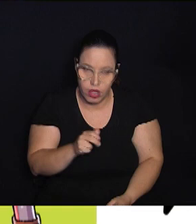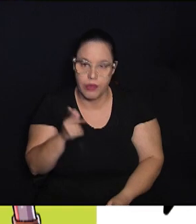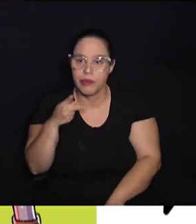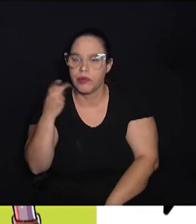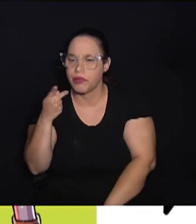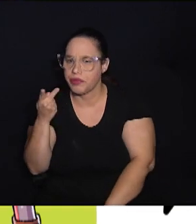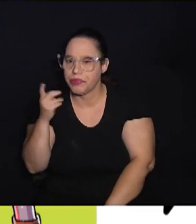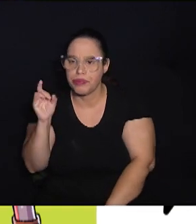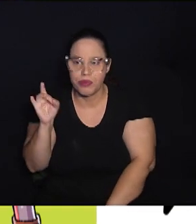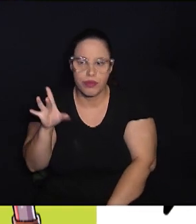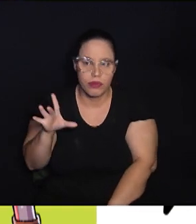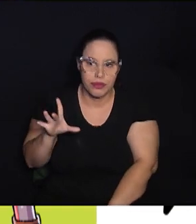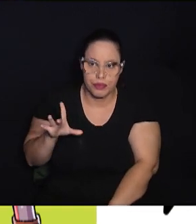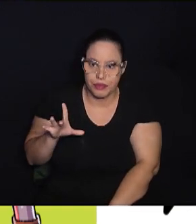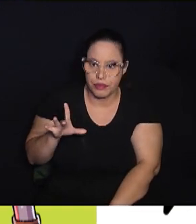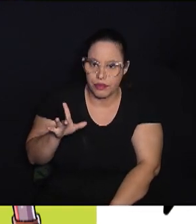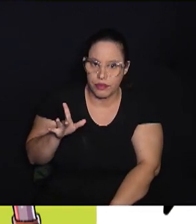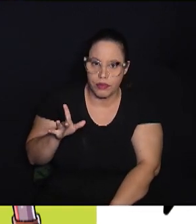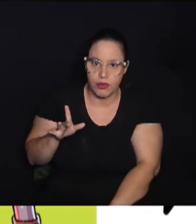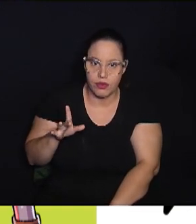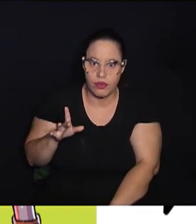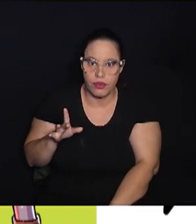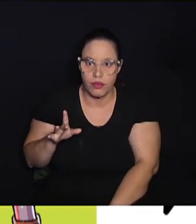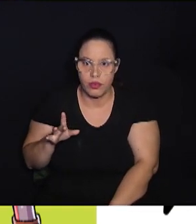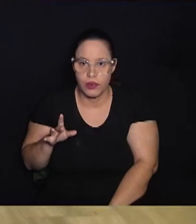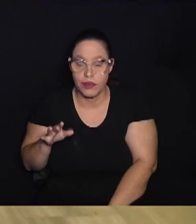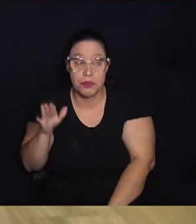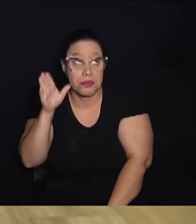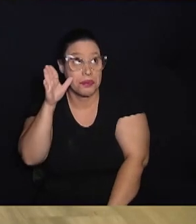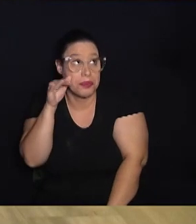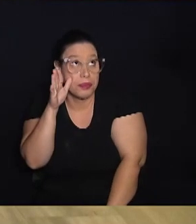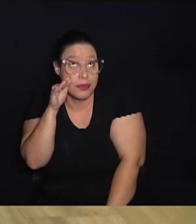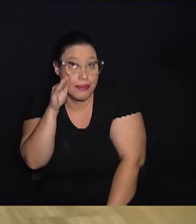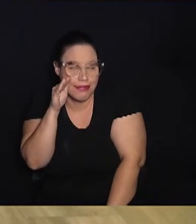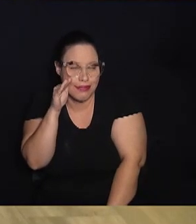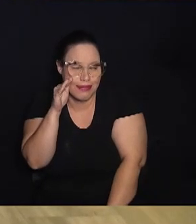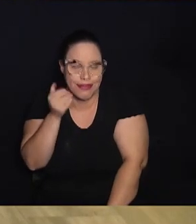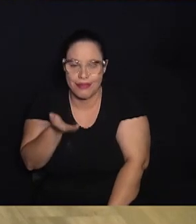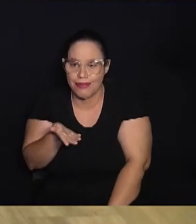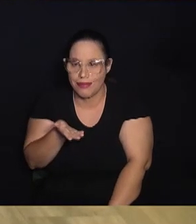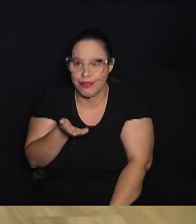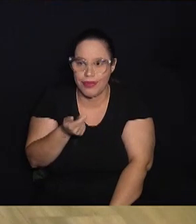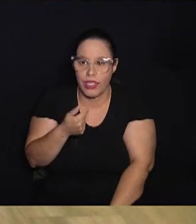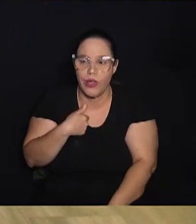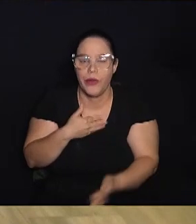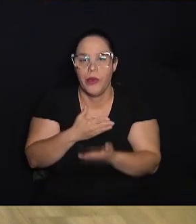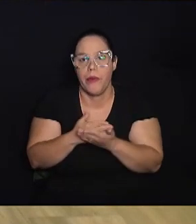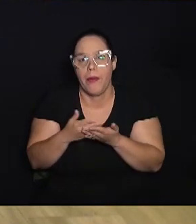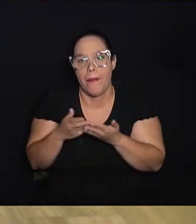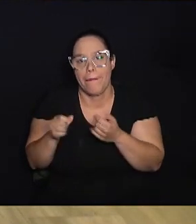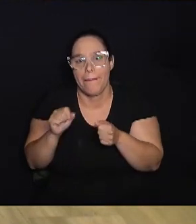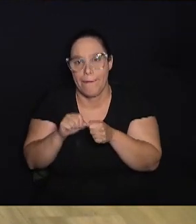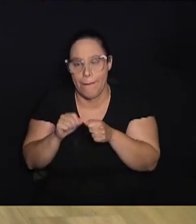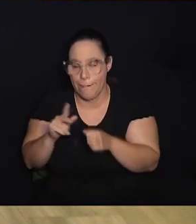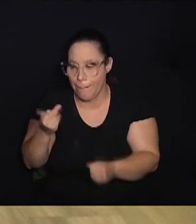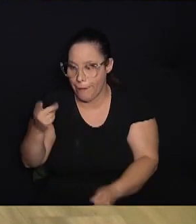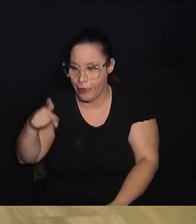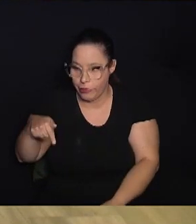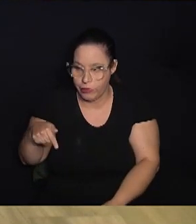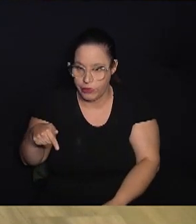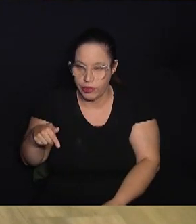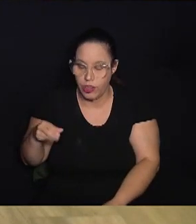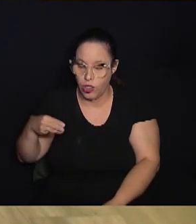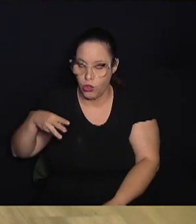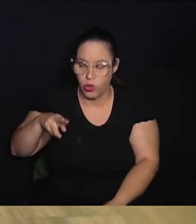linguagem e que até curioso né porque eu eu comecei a fazer quadrinhos por conta dos quadrinhos japoneses dos